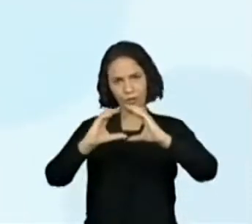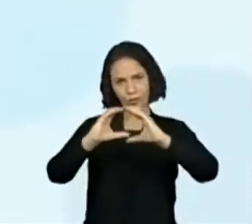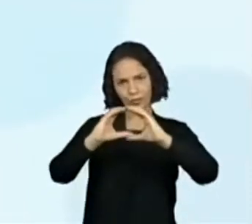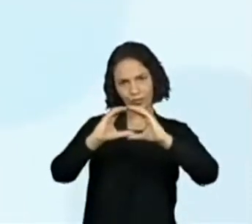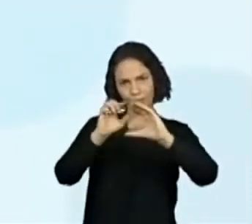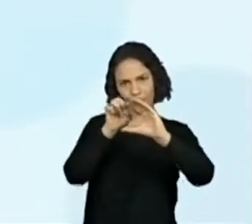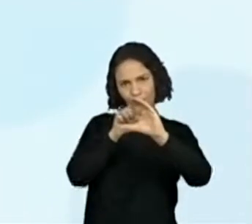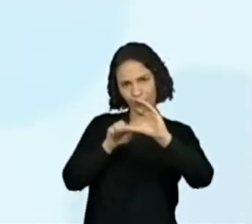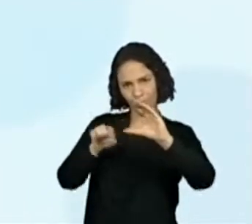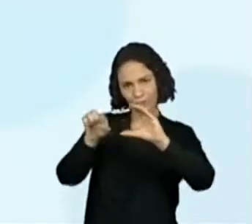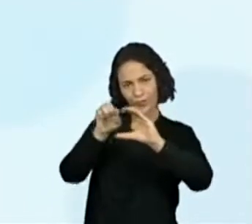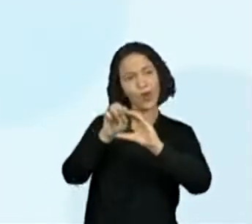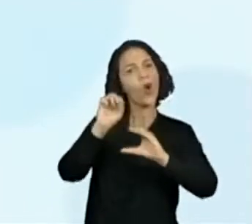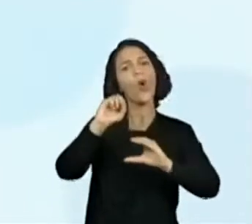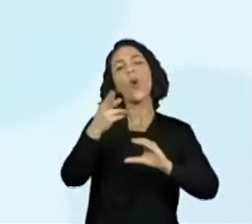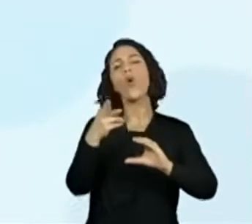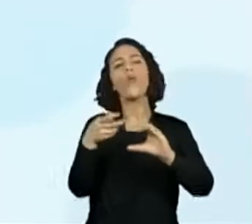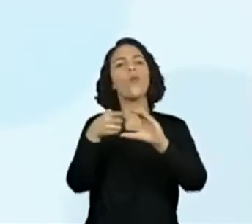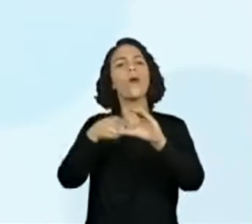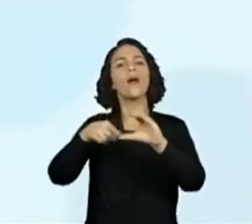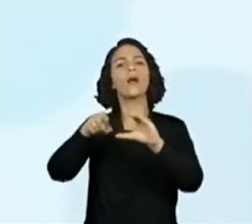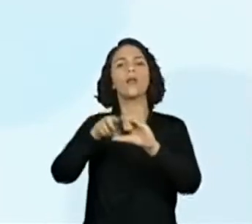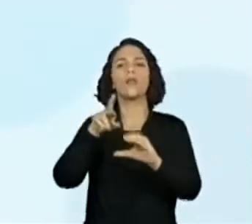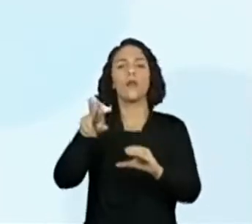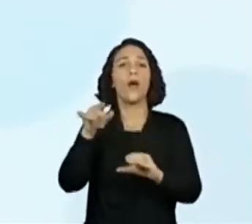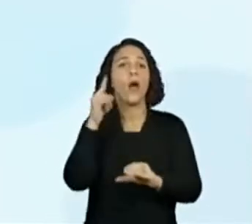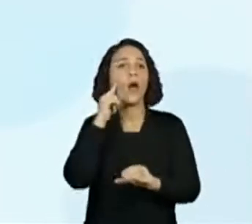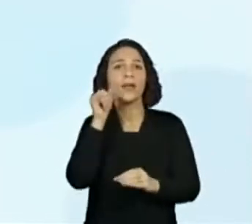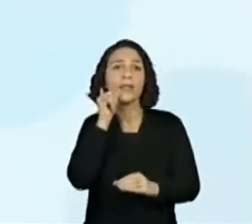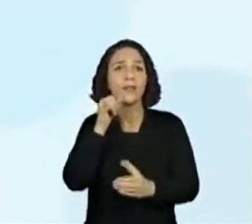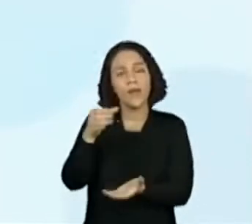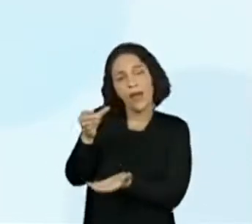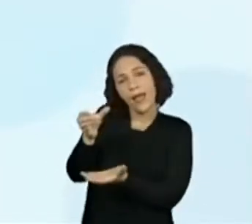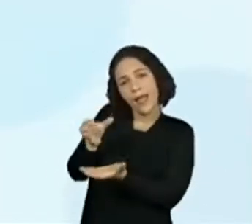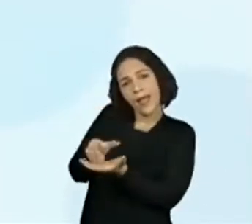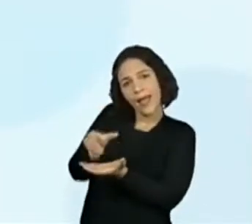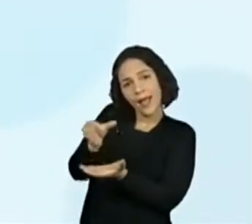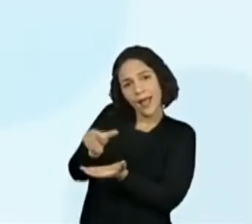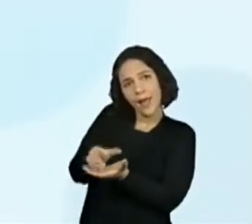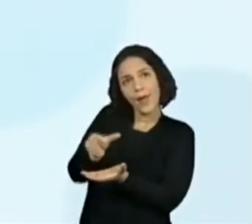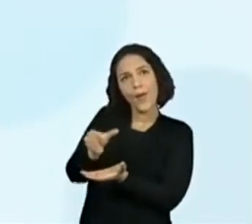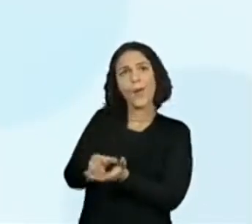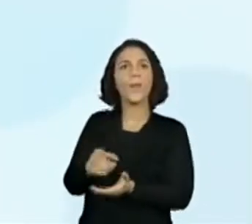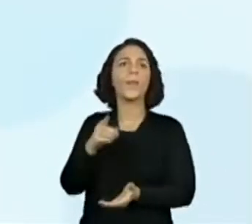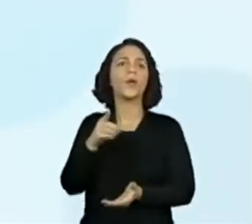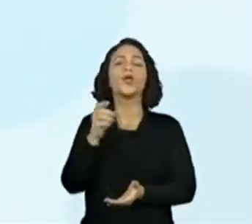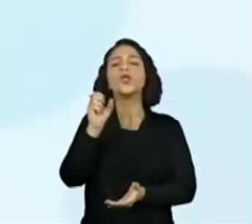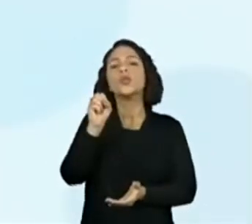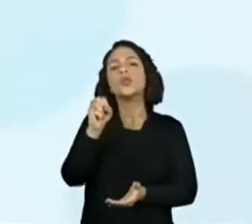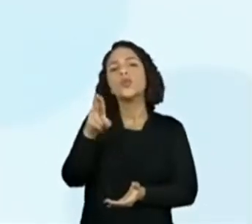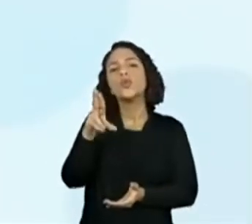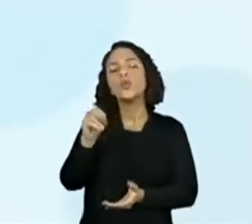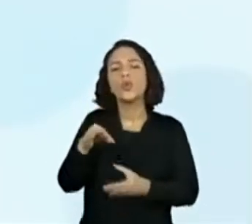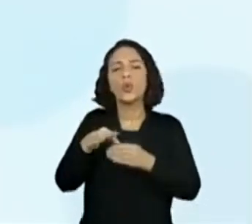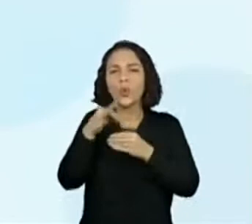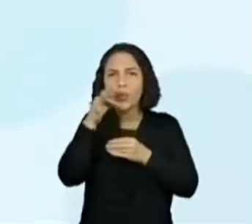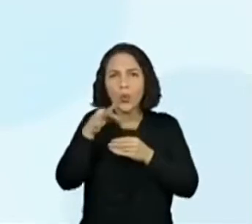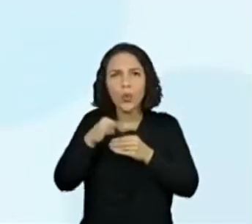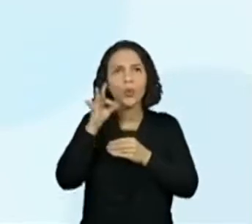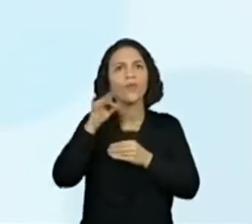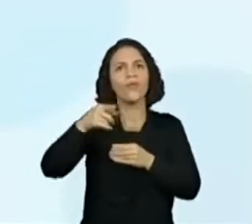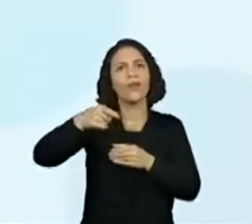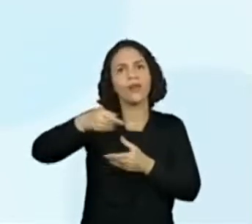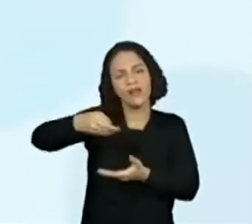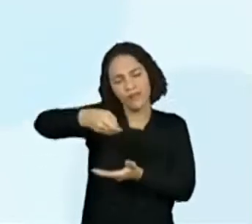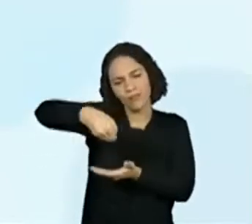nome, né? Tem ali o leite, tem a caneca, o suco de uva, a geleia de